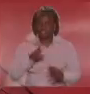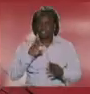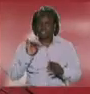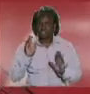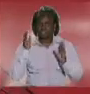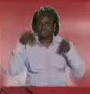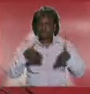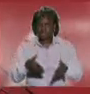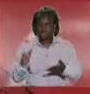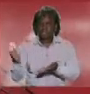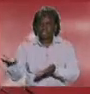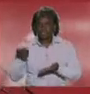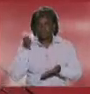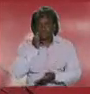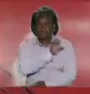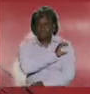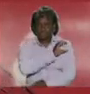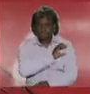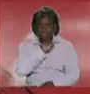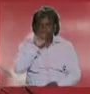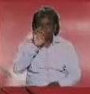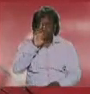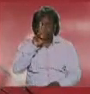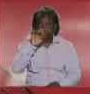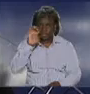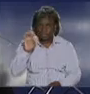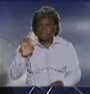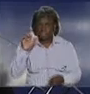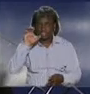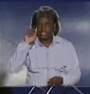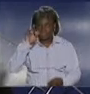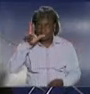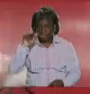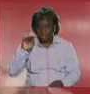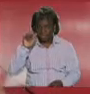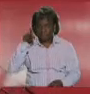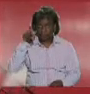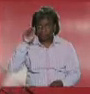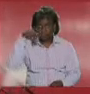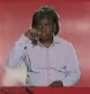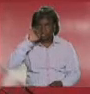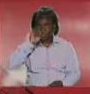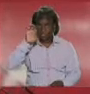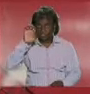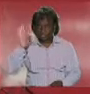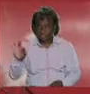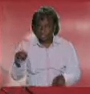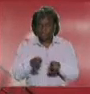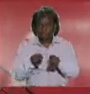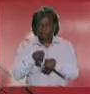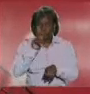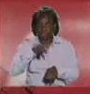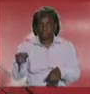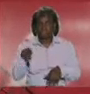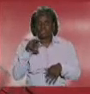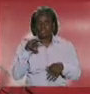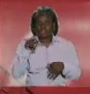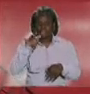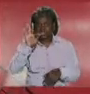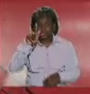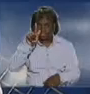O Rio em Foco recebe a coordenadora da comunidade Sebrae RJ, Carla Panicé, e a professora de empreendedorismo social da Fundação